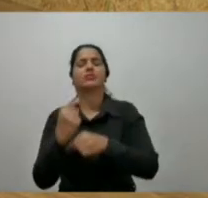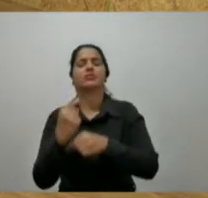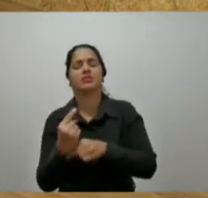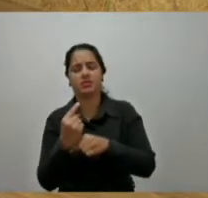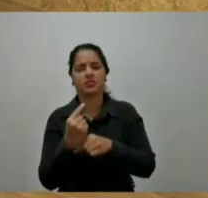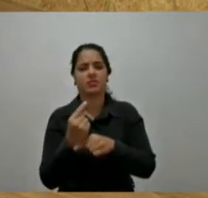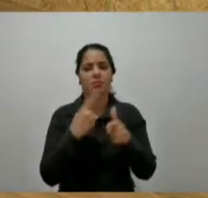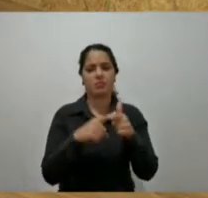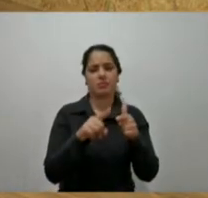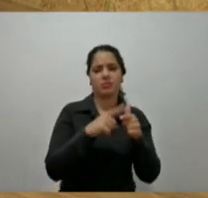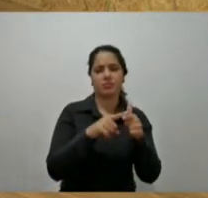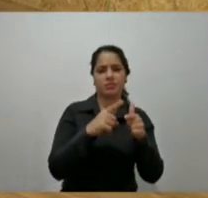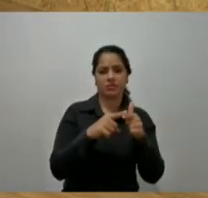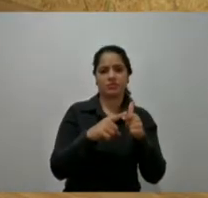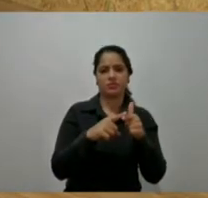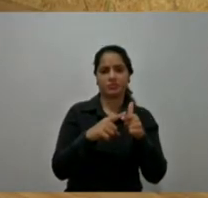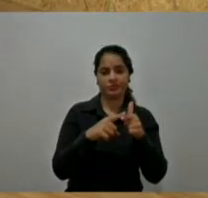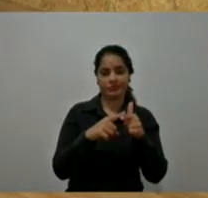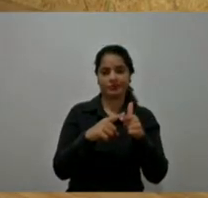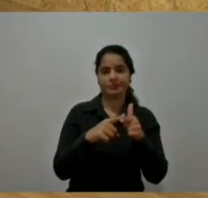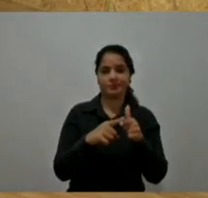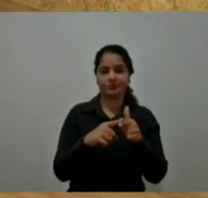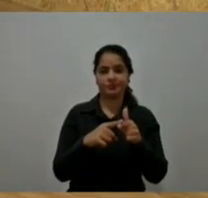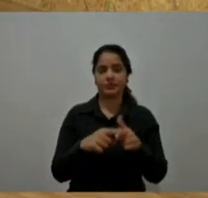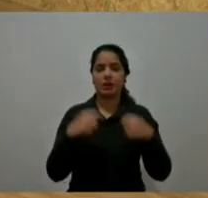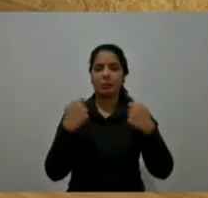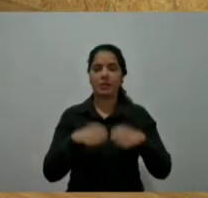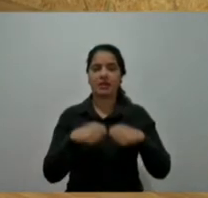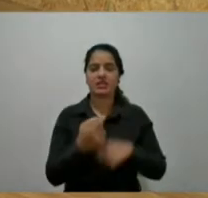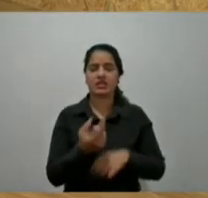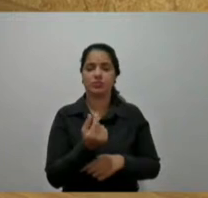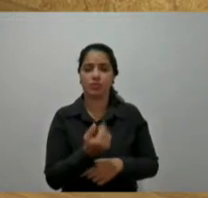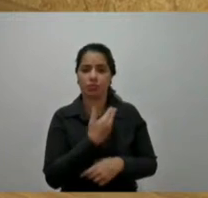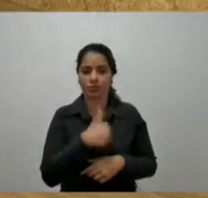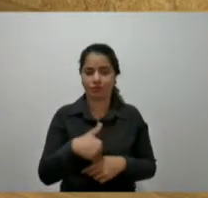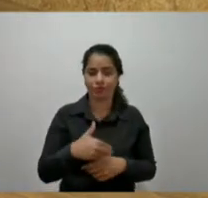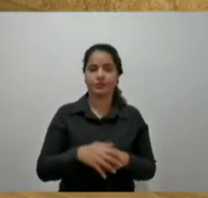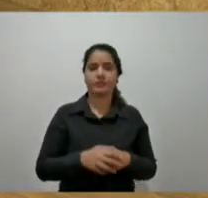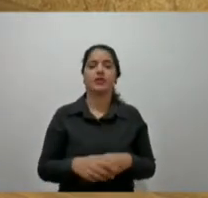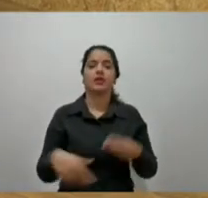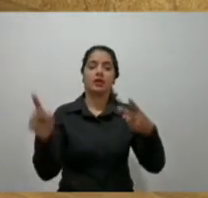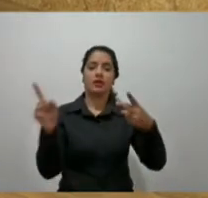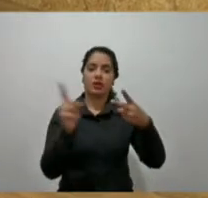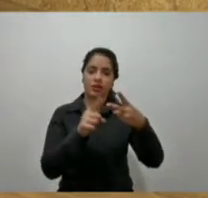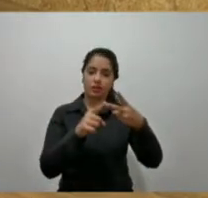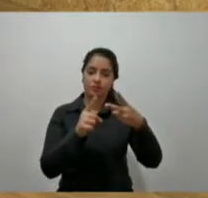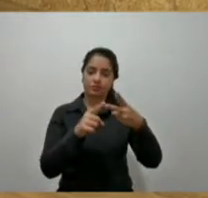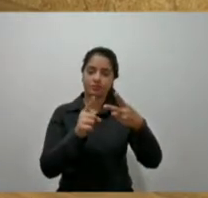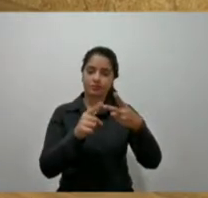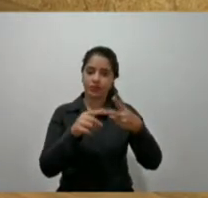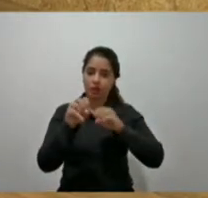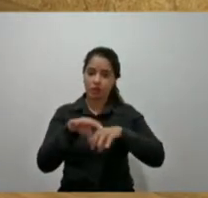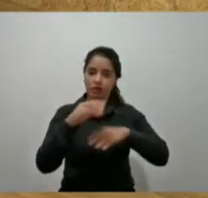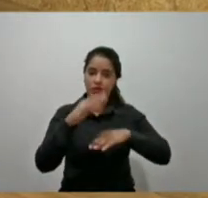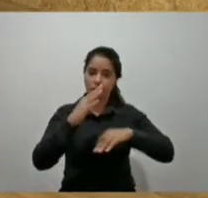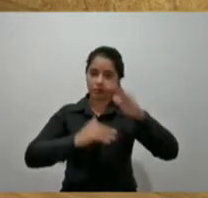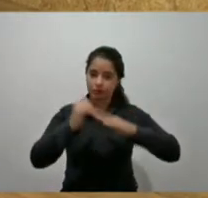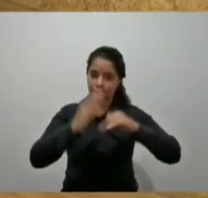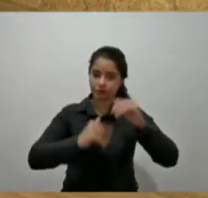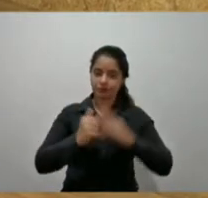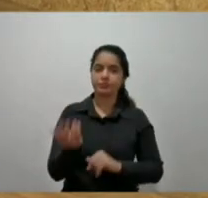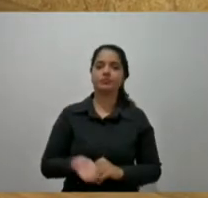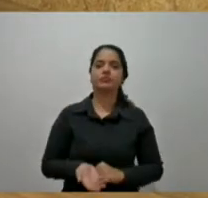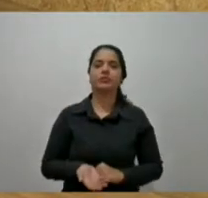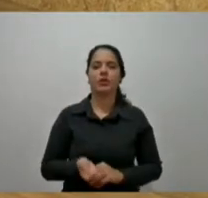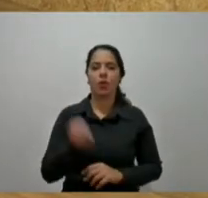traz ao segundo eixo, que é um eixo de educação profissional. Né? O Brasil é um dos piores países do mundo, entre